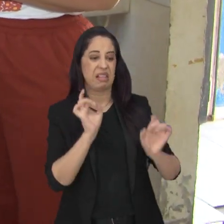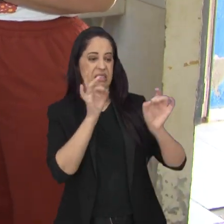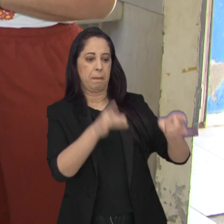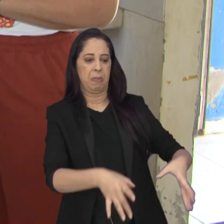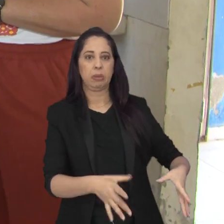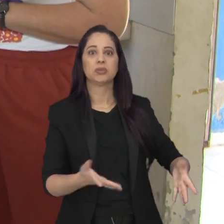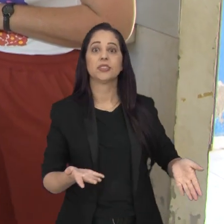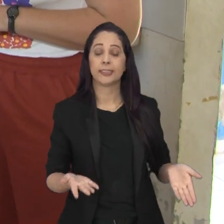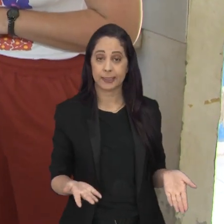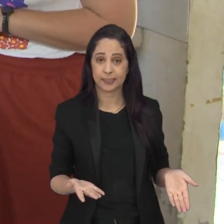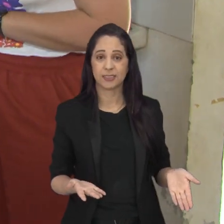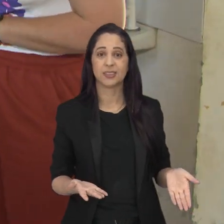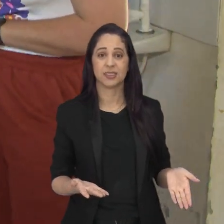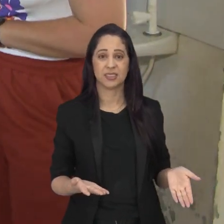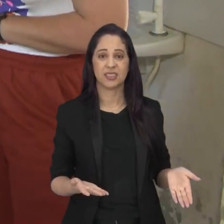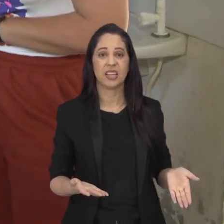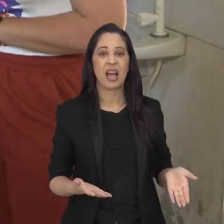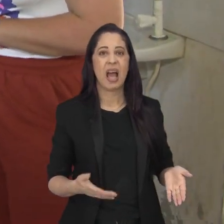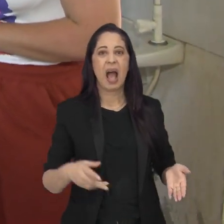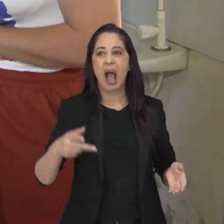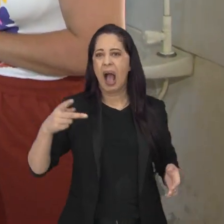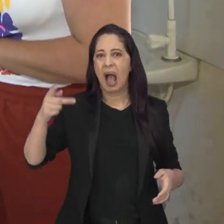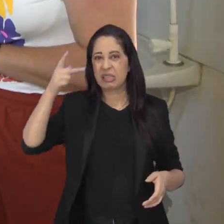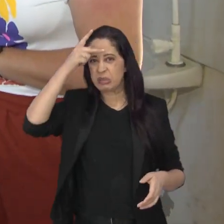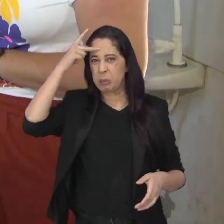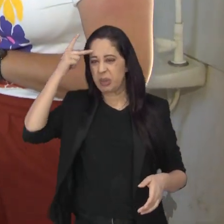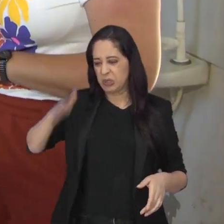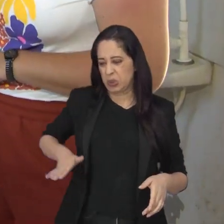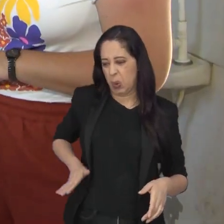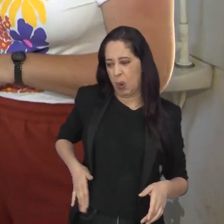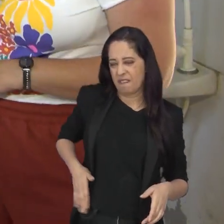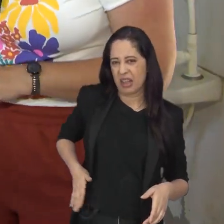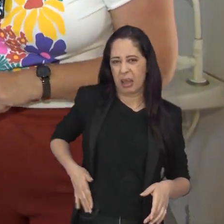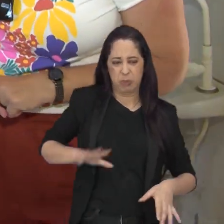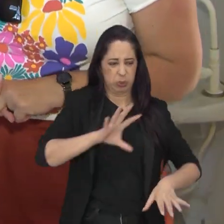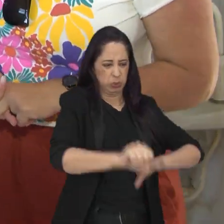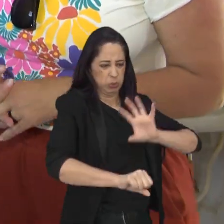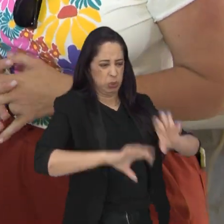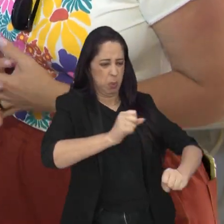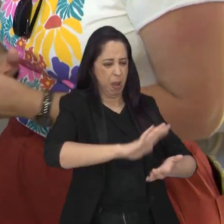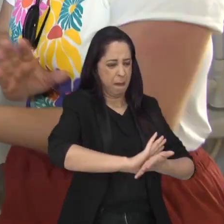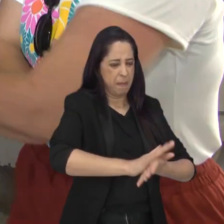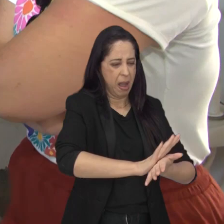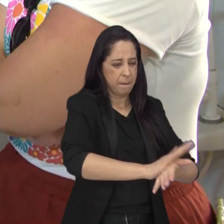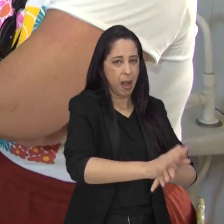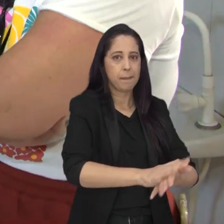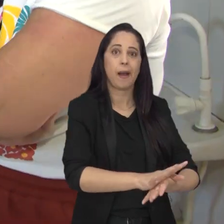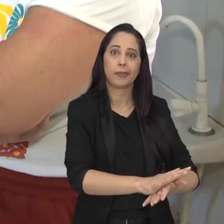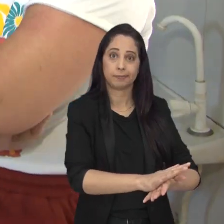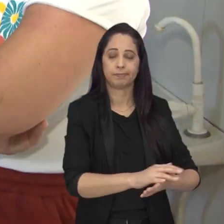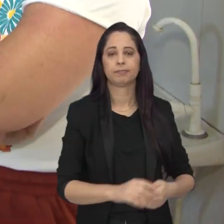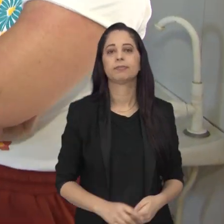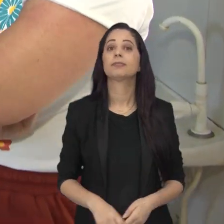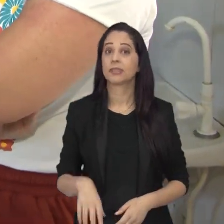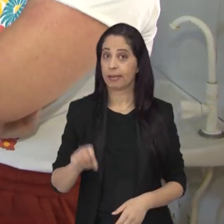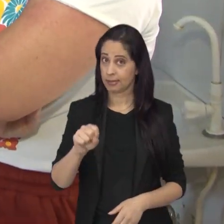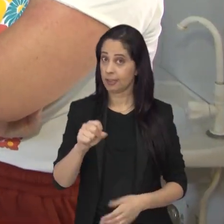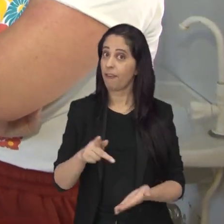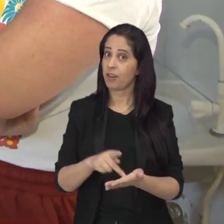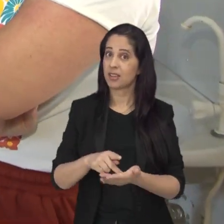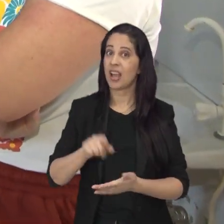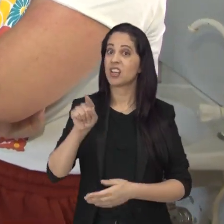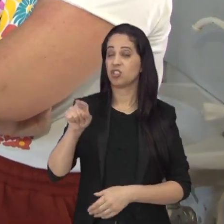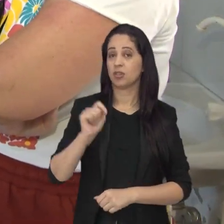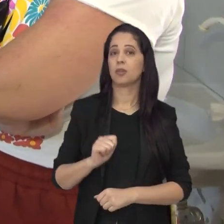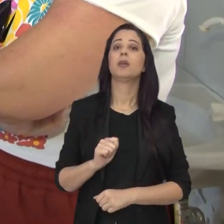Tá abandonado, né? O problema daqui, os vândalos entram, quebram as coisas, a gente vem, tenta arrumar. É assim, na